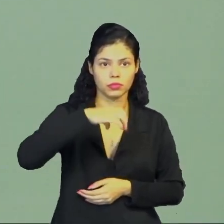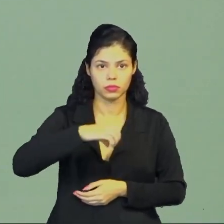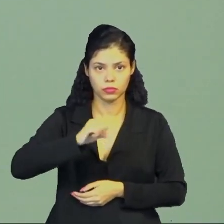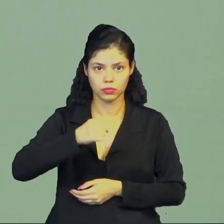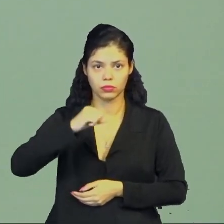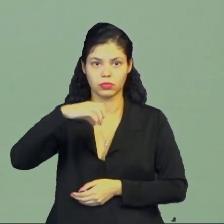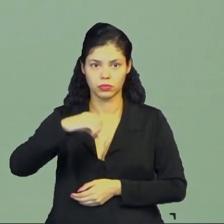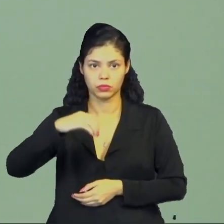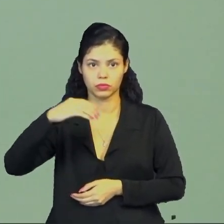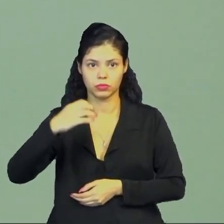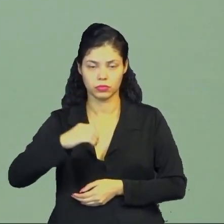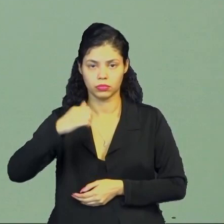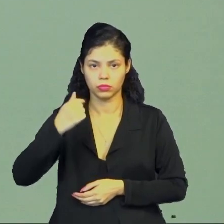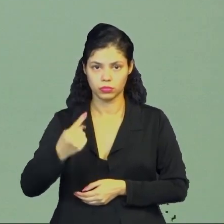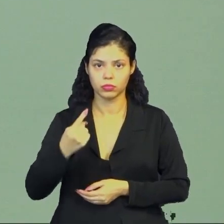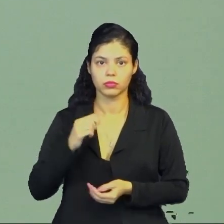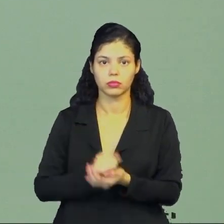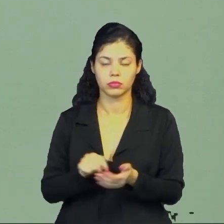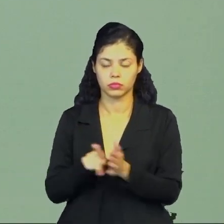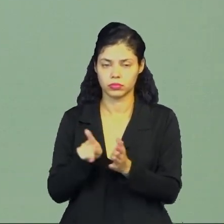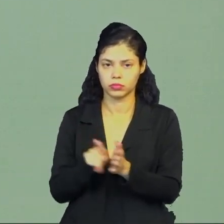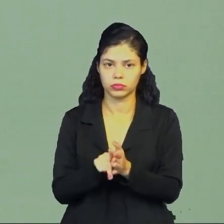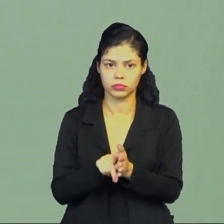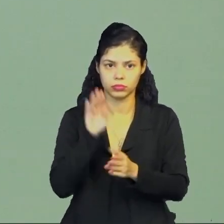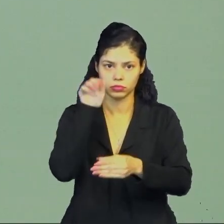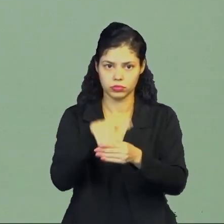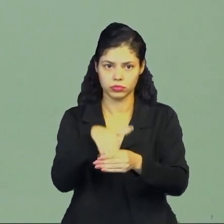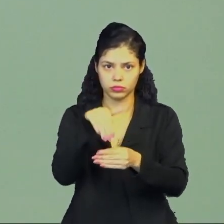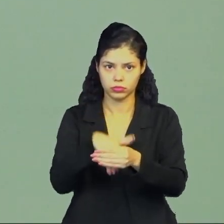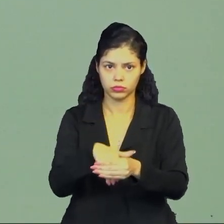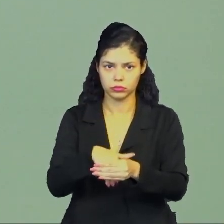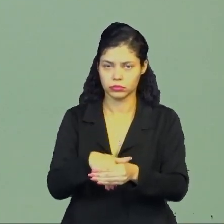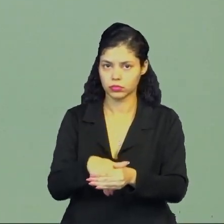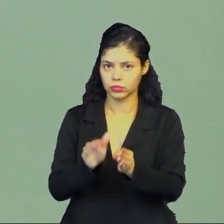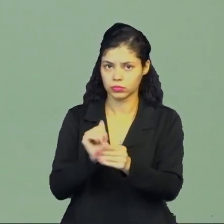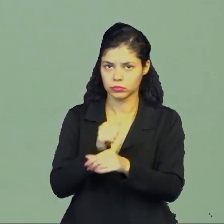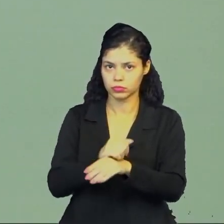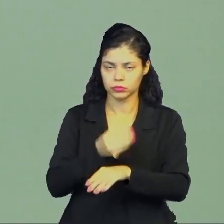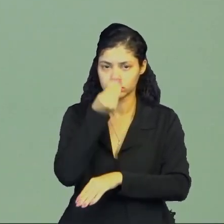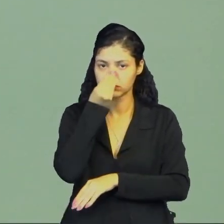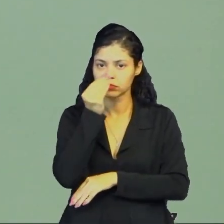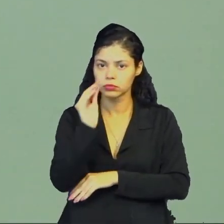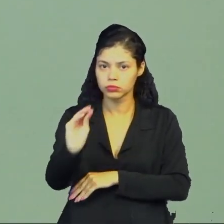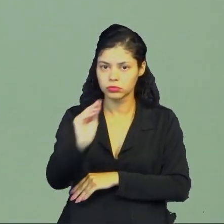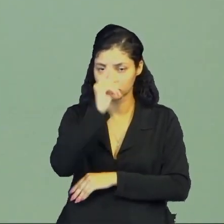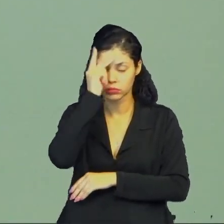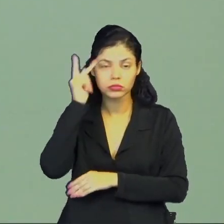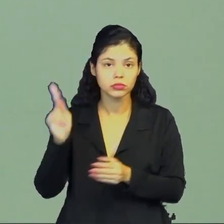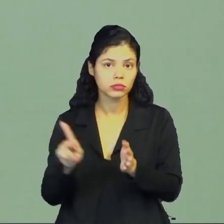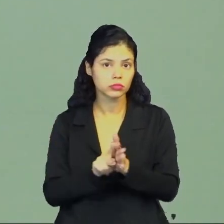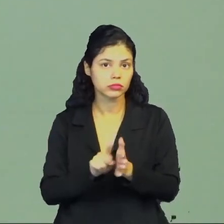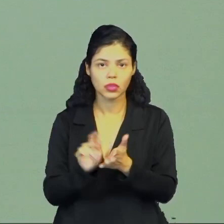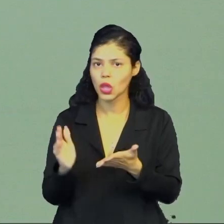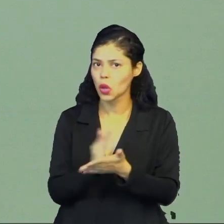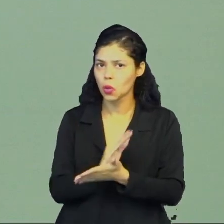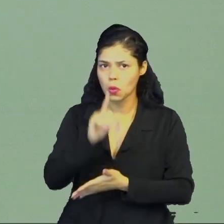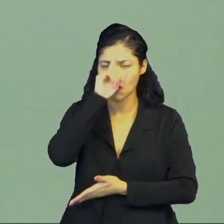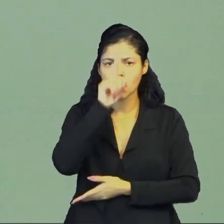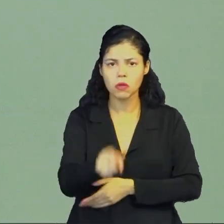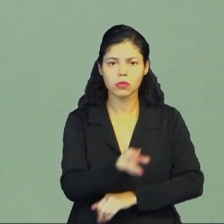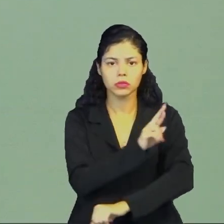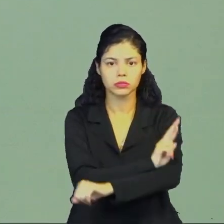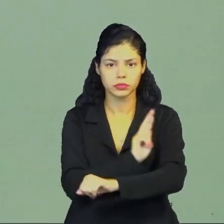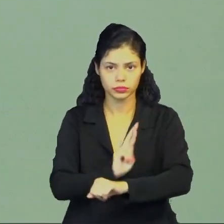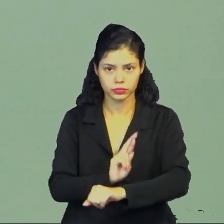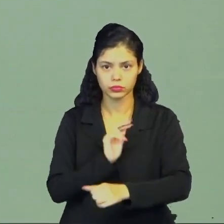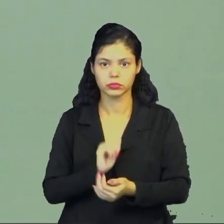gente tinha aí uma questão em relação ao voto, Estavam excluídos as pessoas que pertenciam a alguma ordem